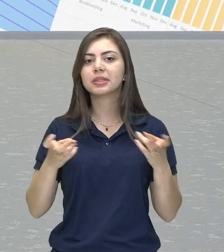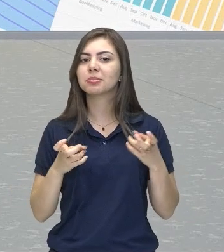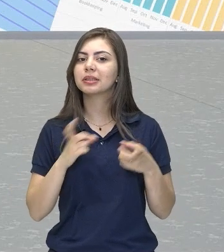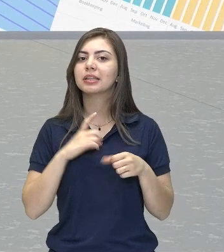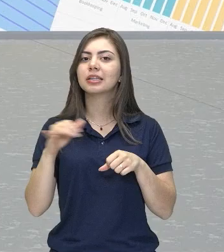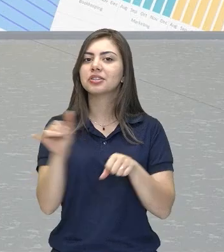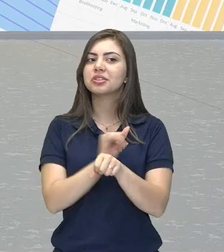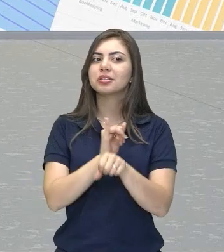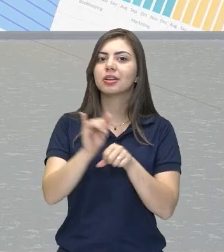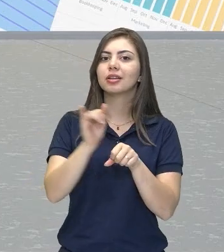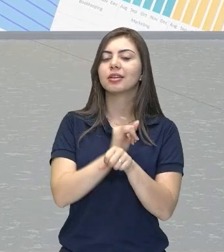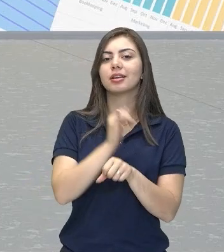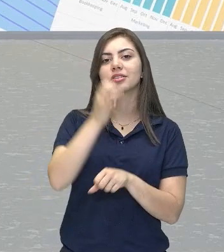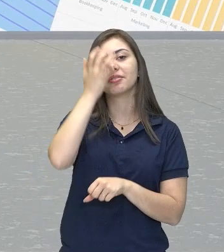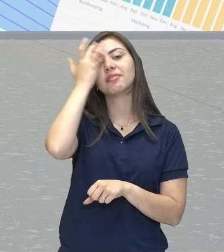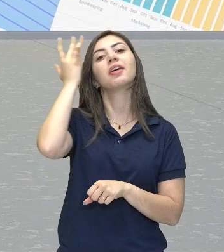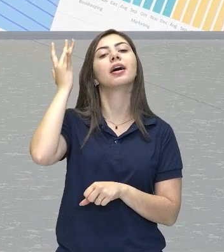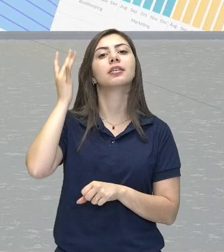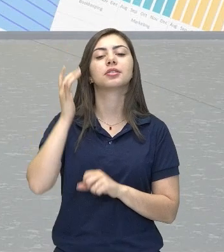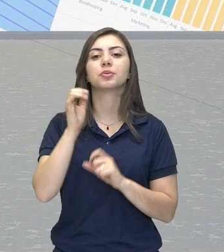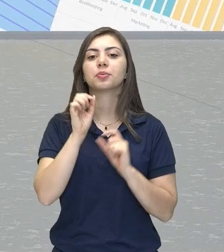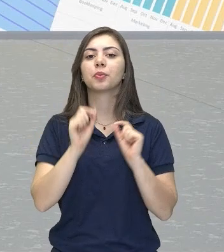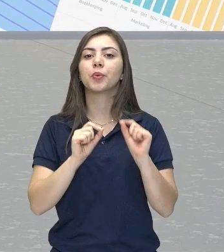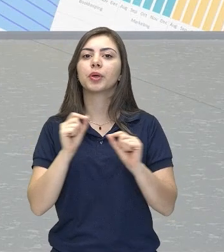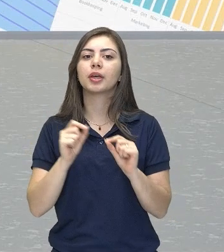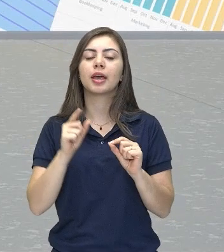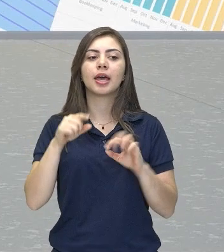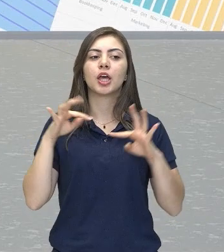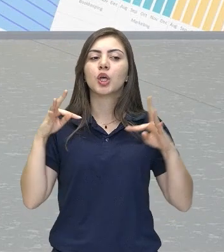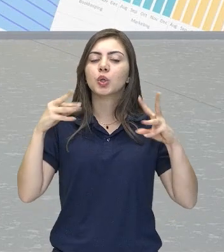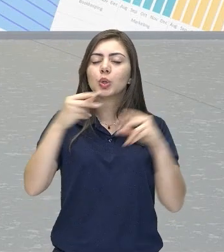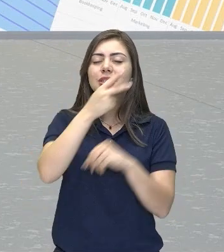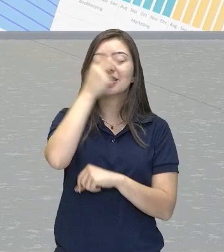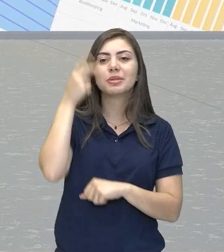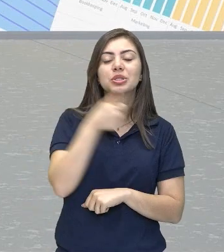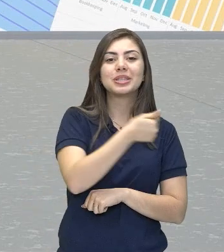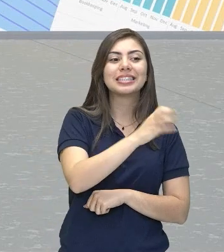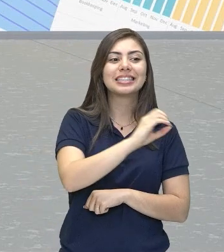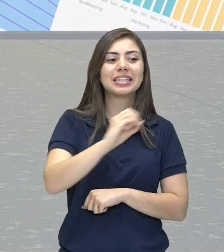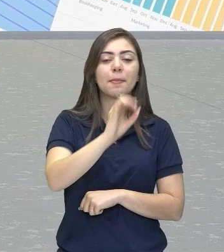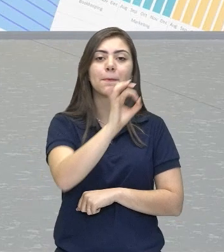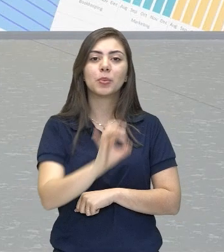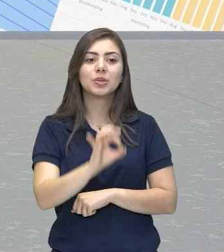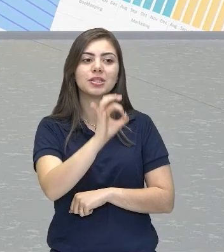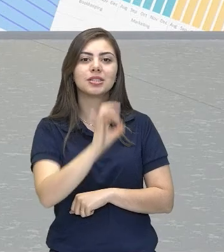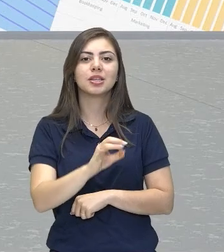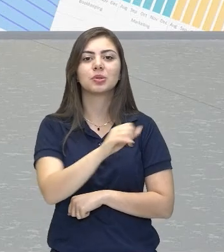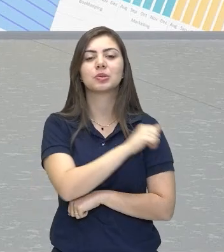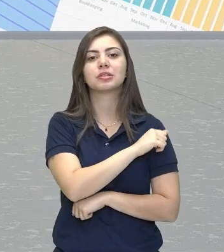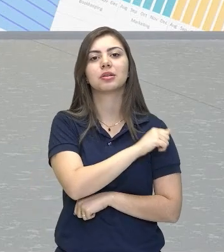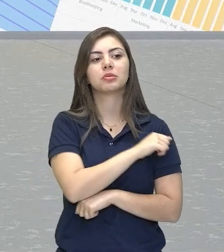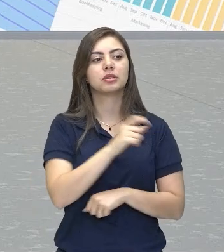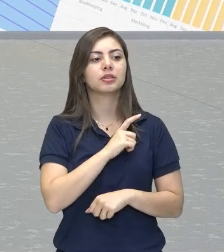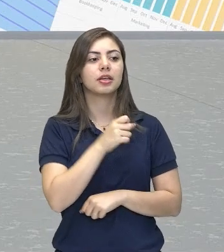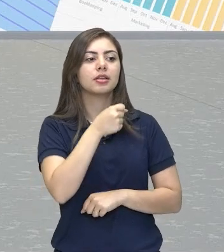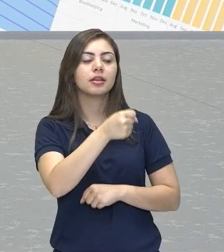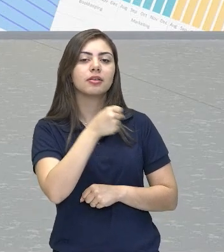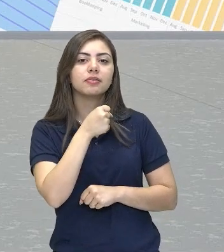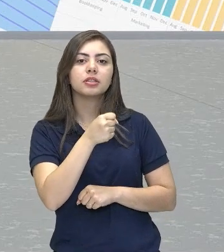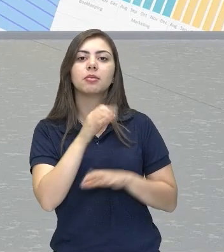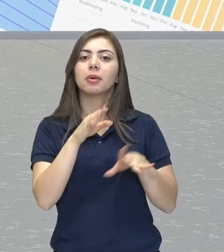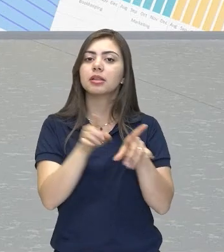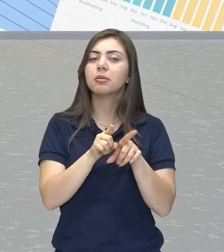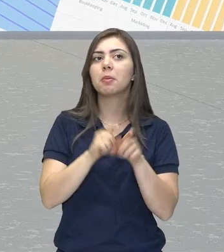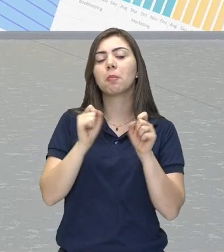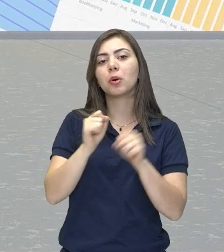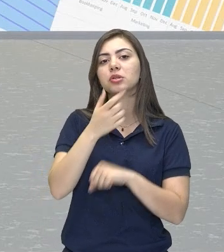uma maneira censitária, né, onde todos 100% ali são entrevistados, né? Pode ser feito diretamente com os pais, com